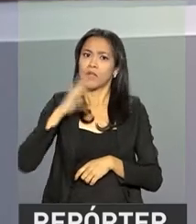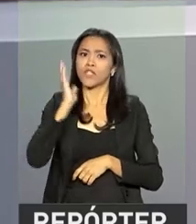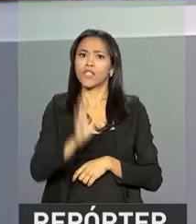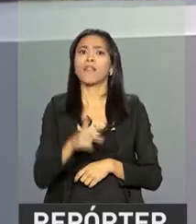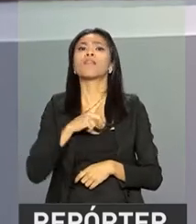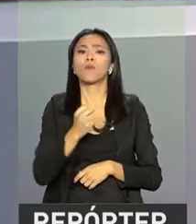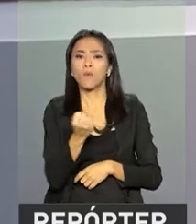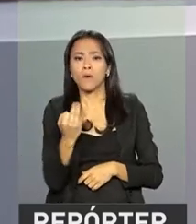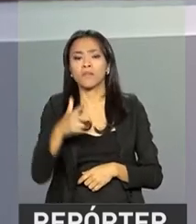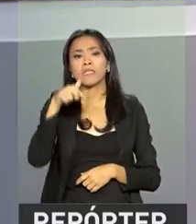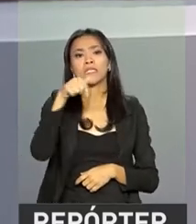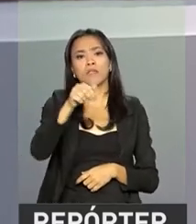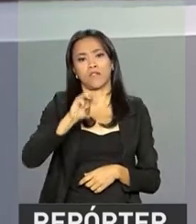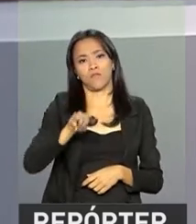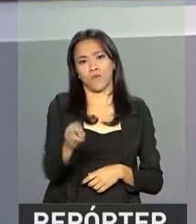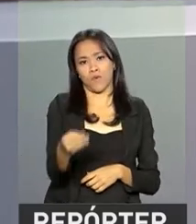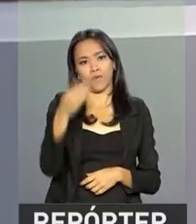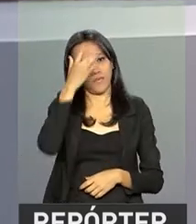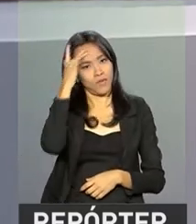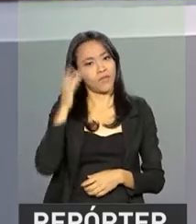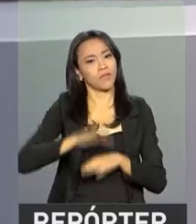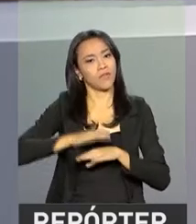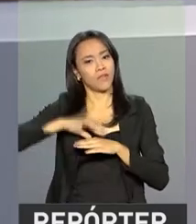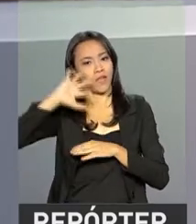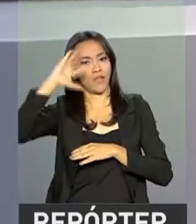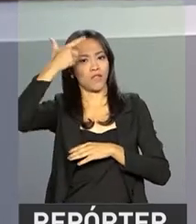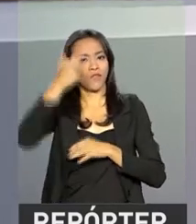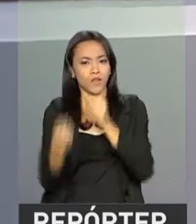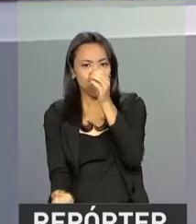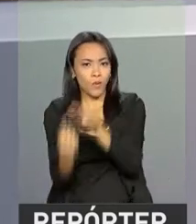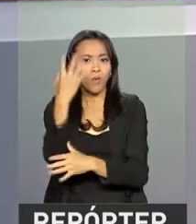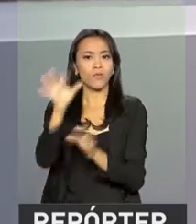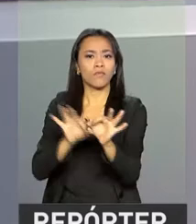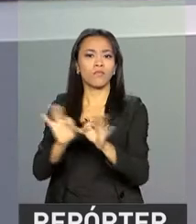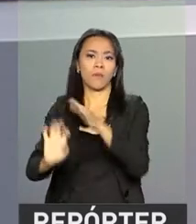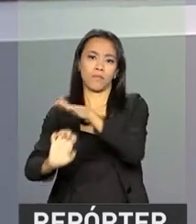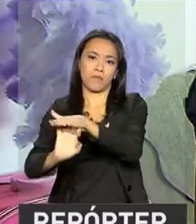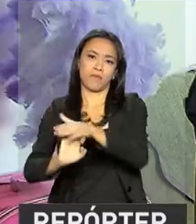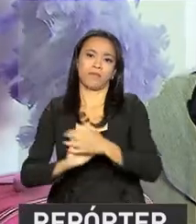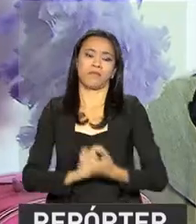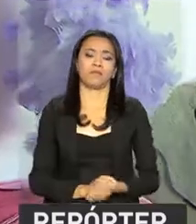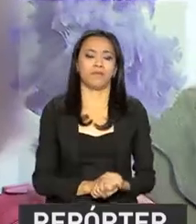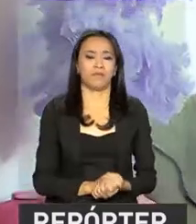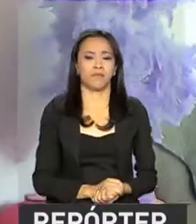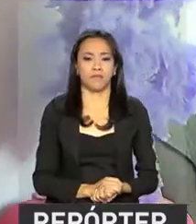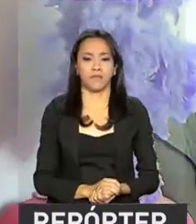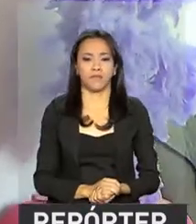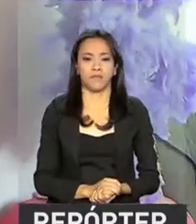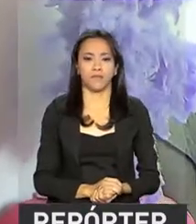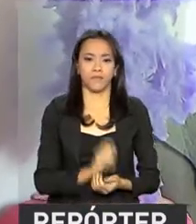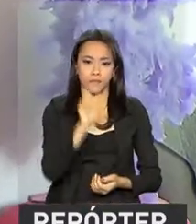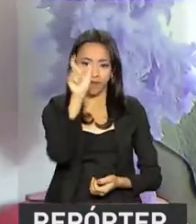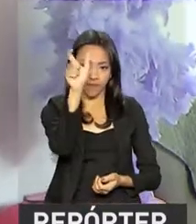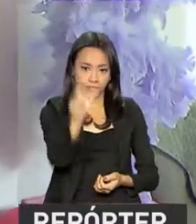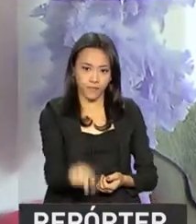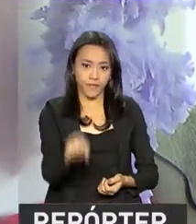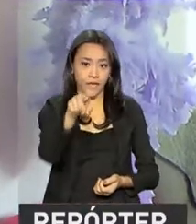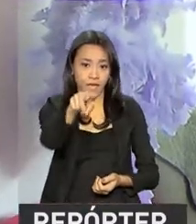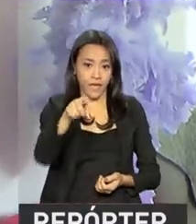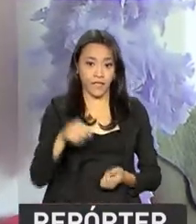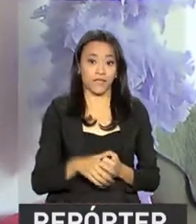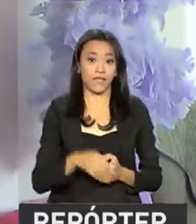7 milhões de pessoas que decidiram ter uma pequena empresa a atriz e empresária